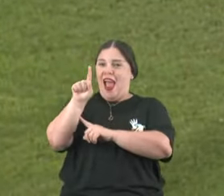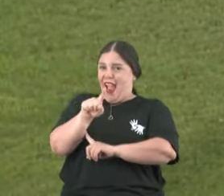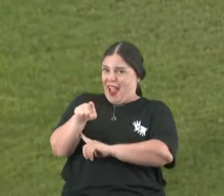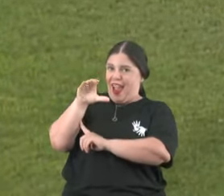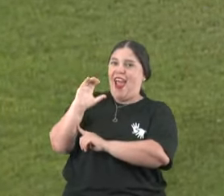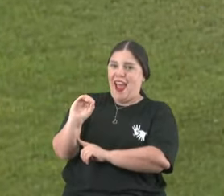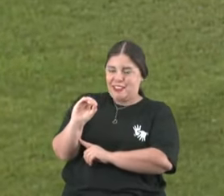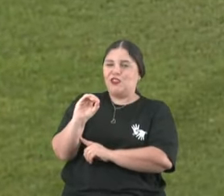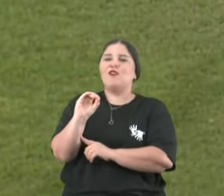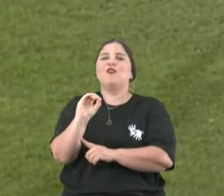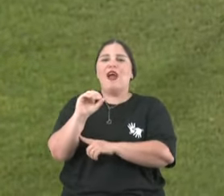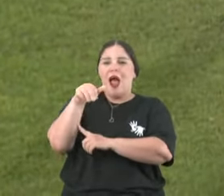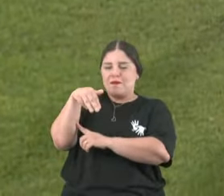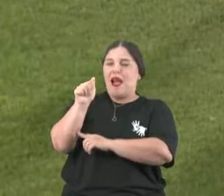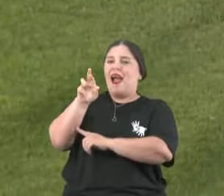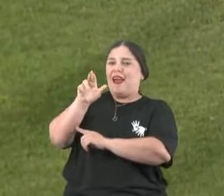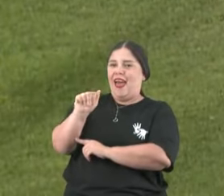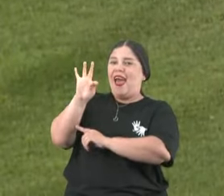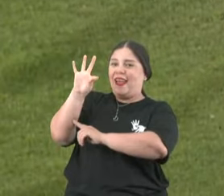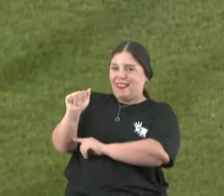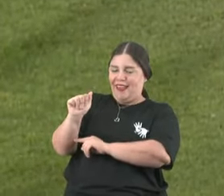Benefícios. Maratá.